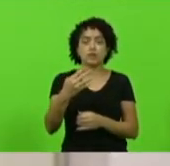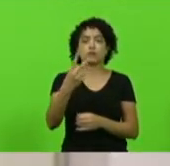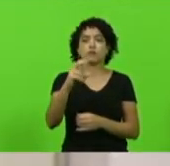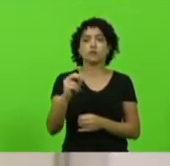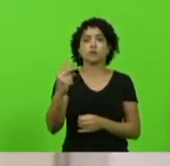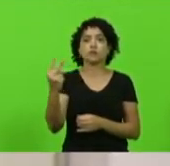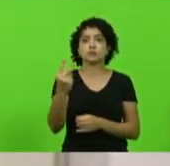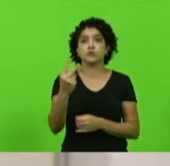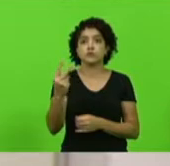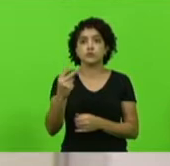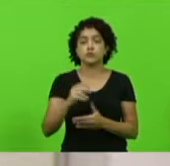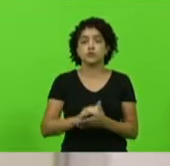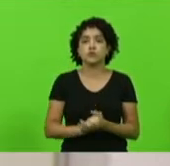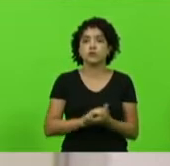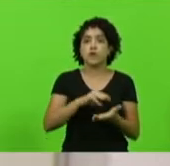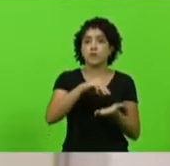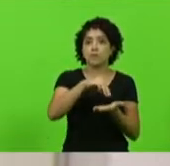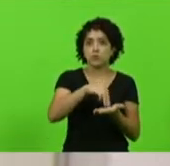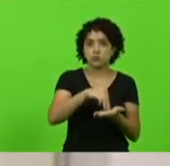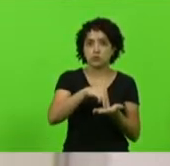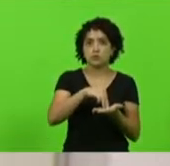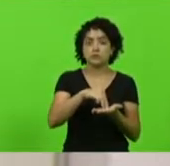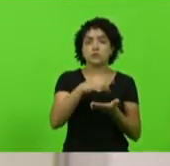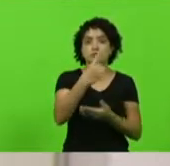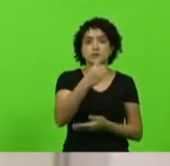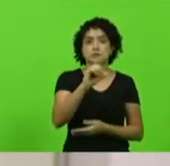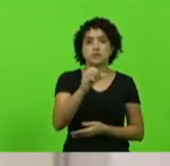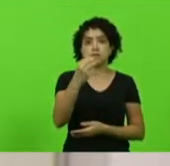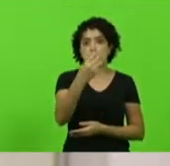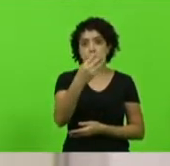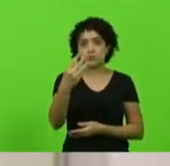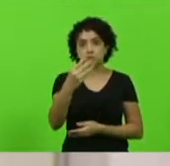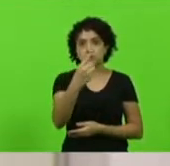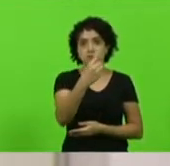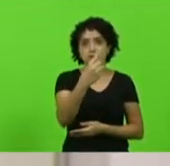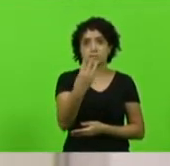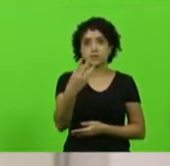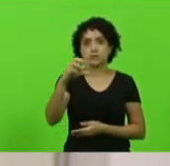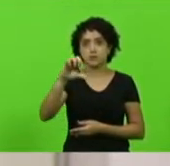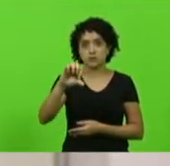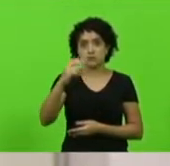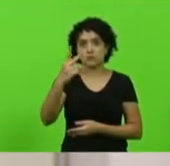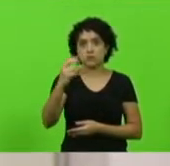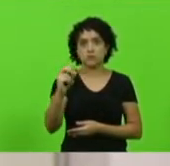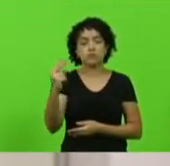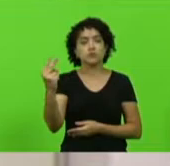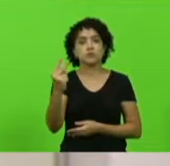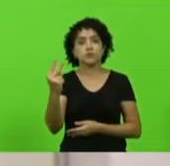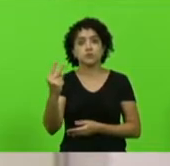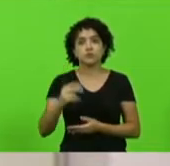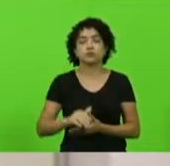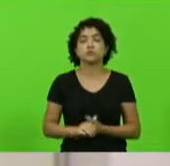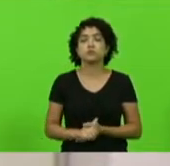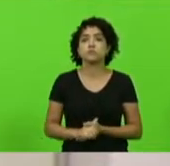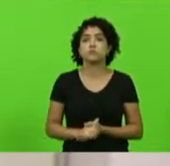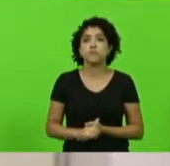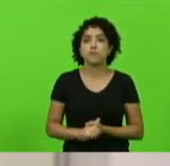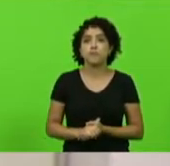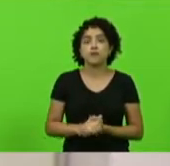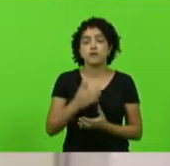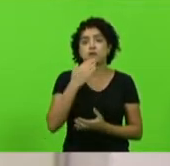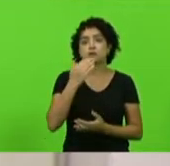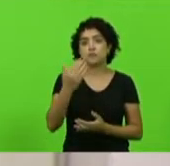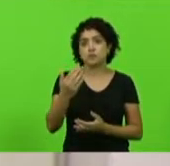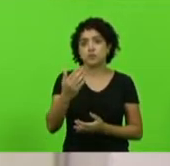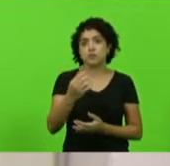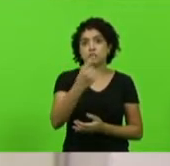74/2022, as moções números 134 a 139/2022. E os requerimentos